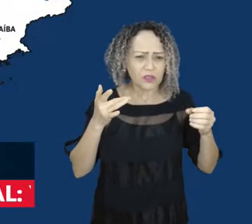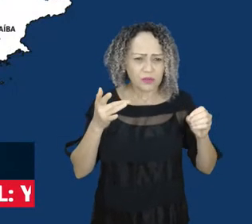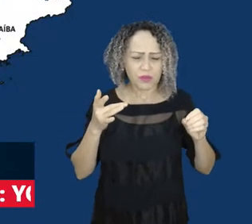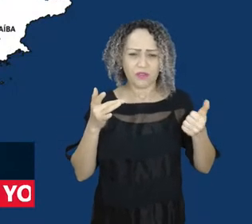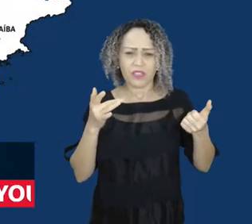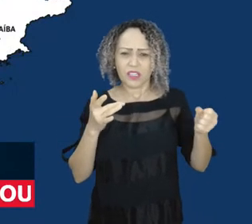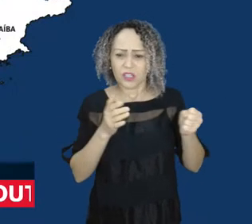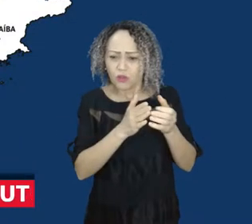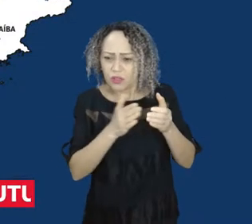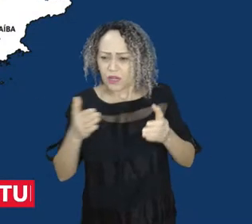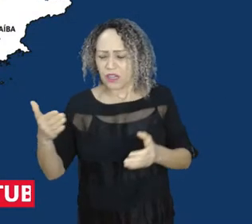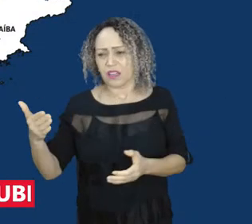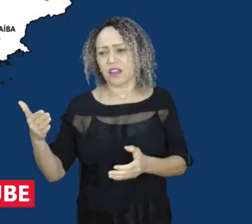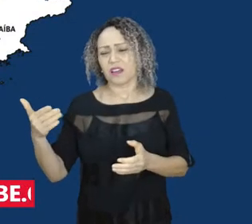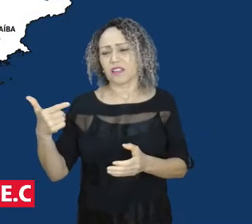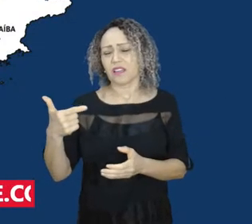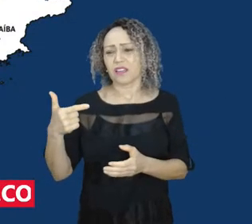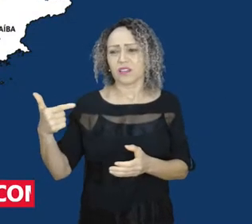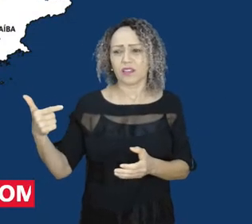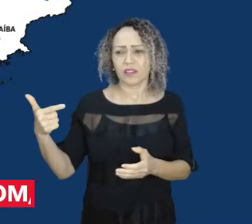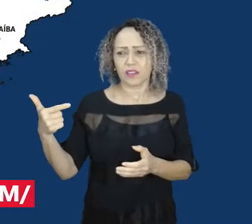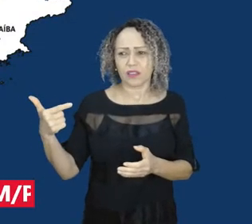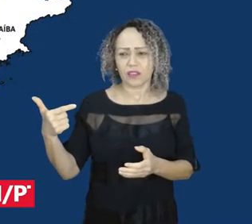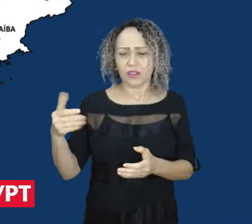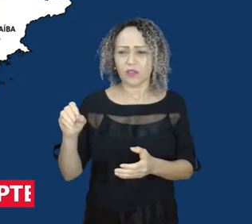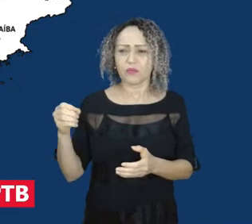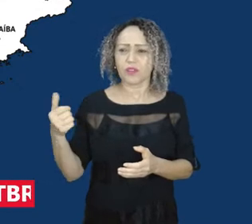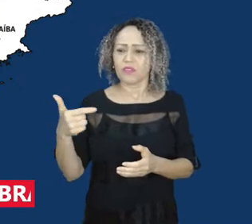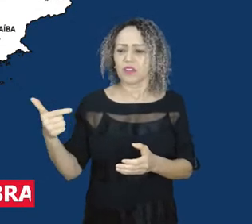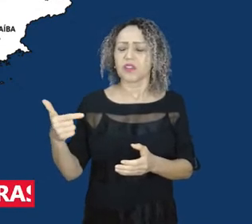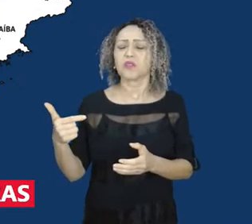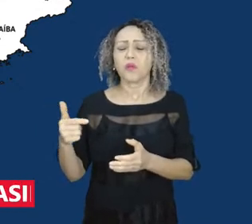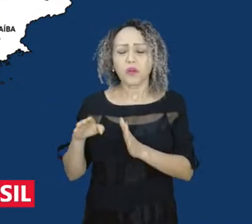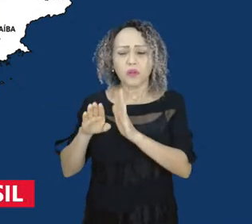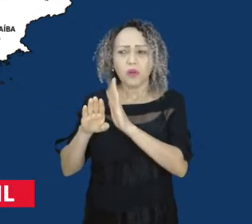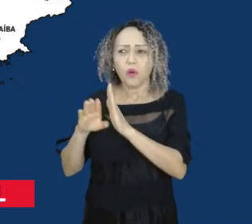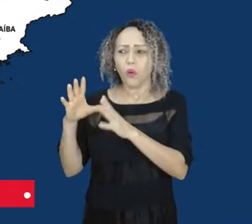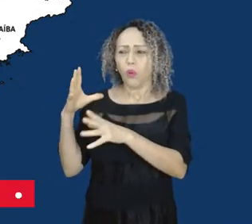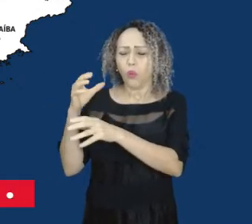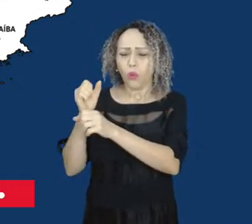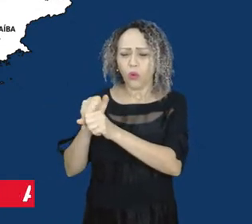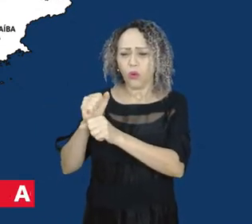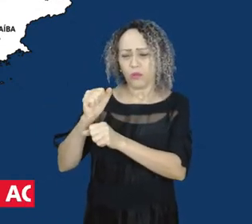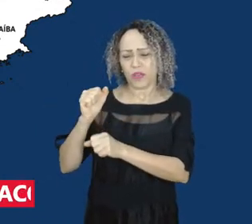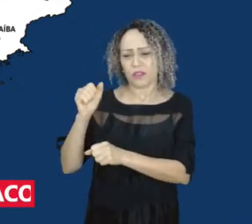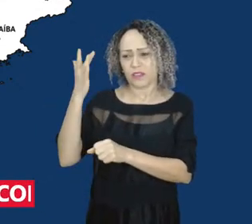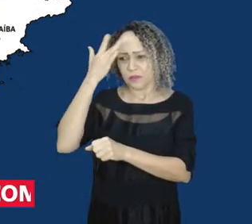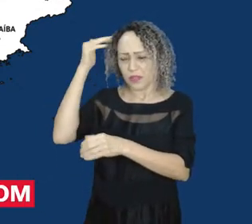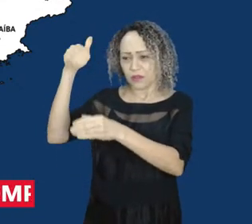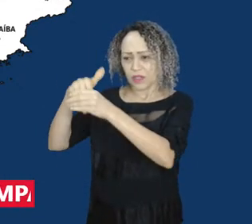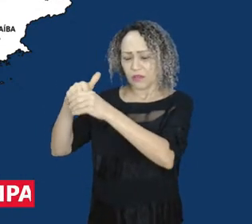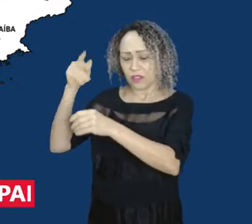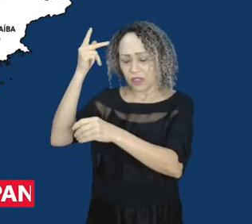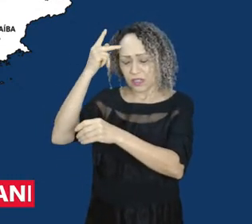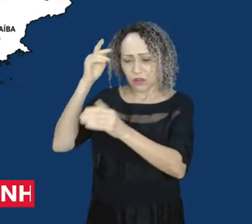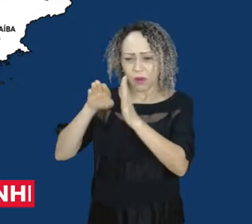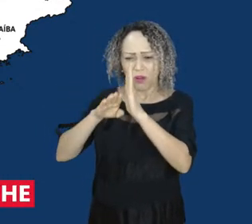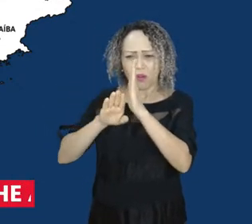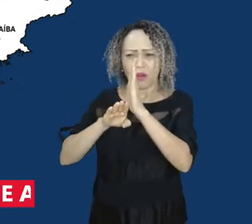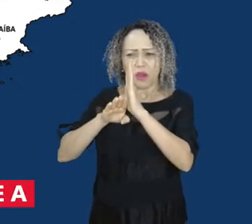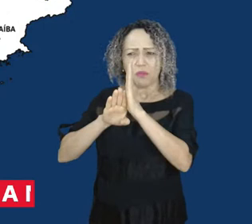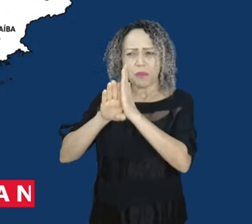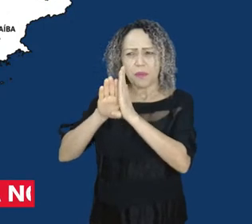São Paulo. Lembrando também, pessoal, que os paulistas representam 22% do eleitorado do país. Para a gente ter